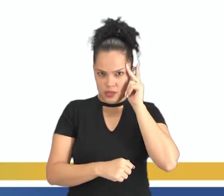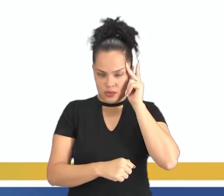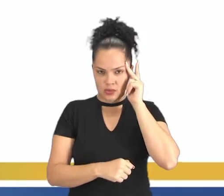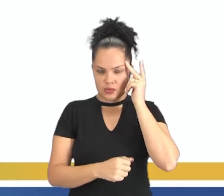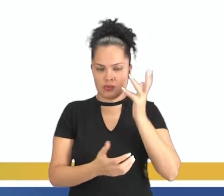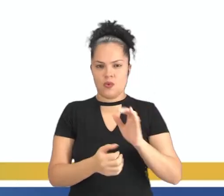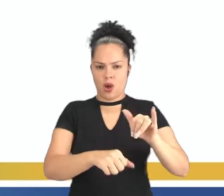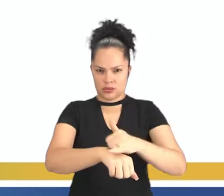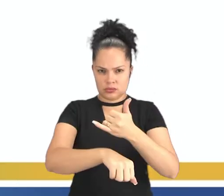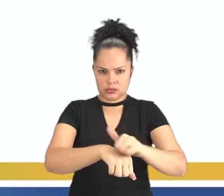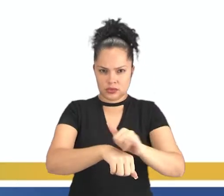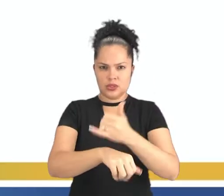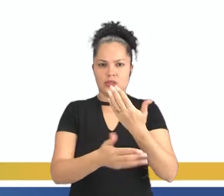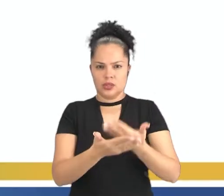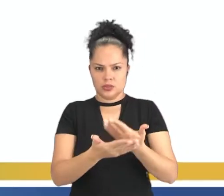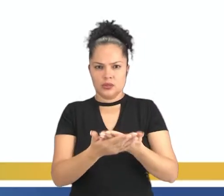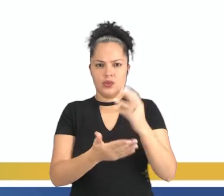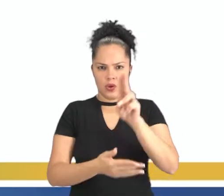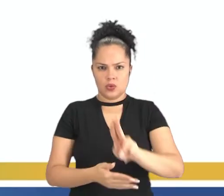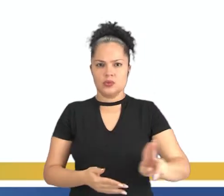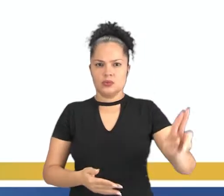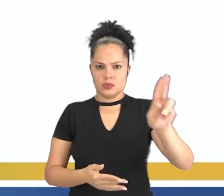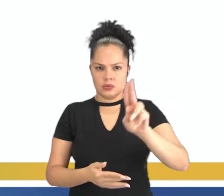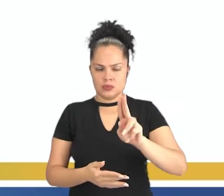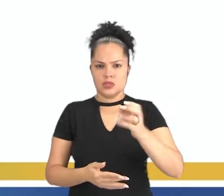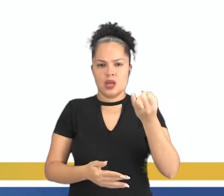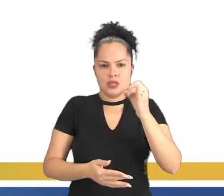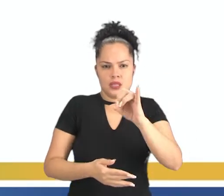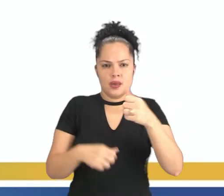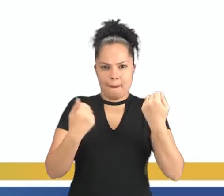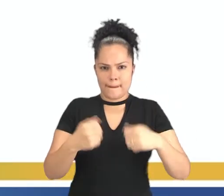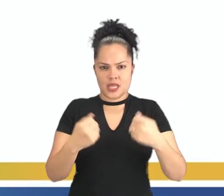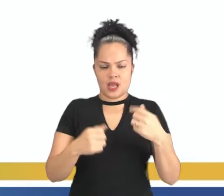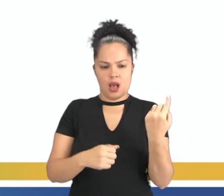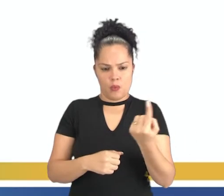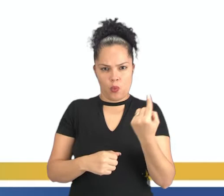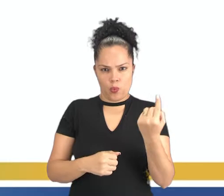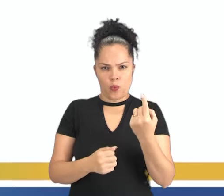de estudo que pode utilizar caso precise estudar sozinho?